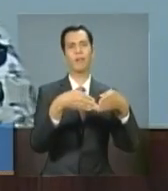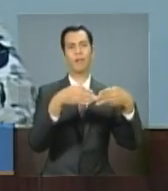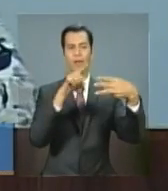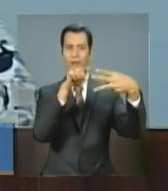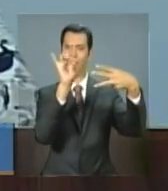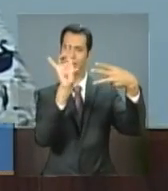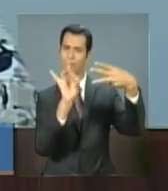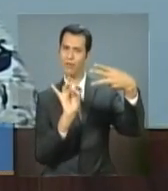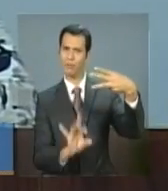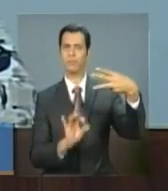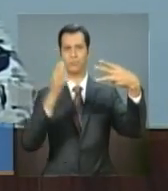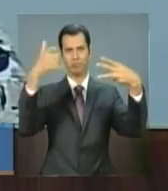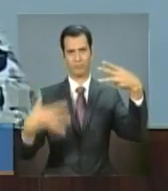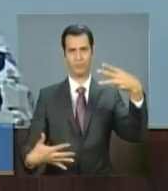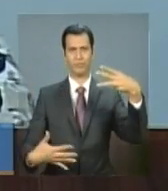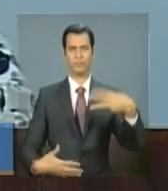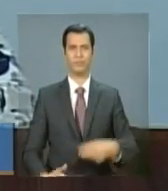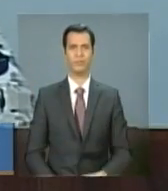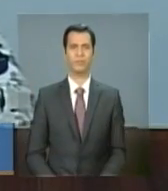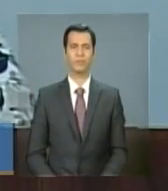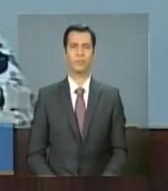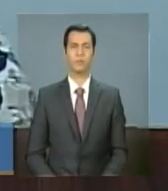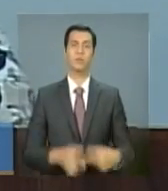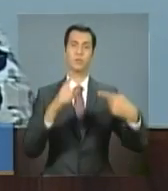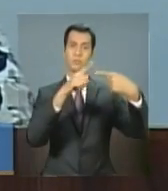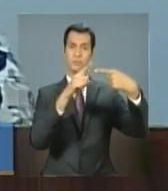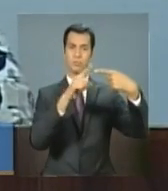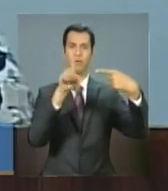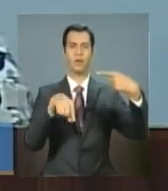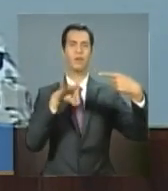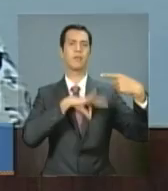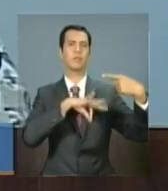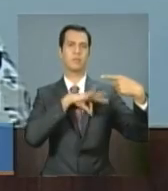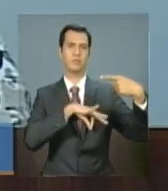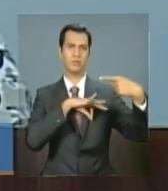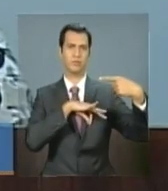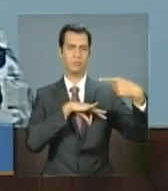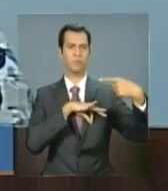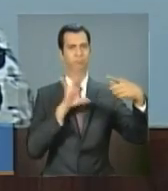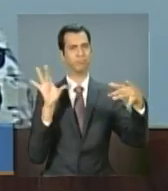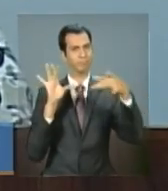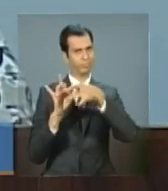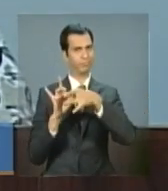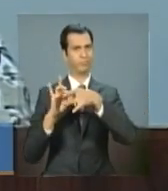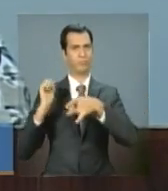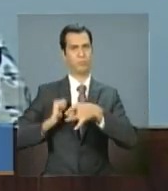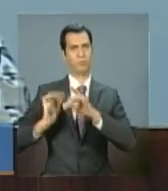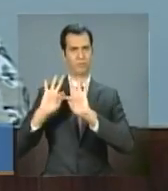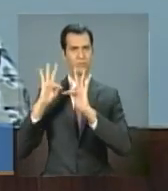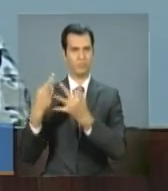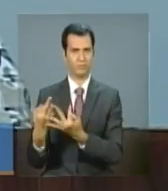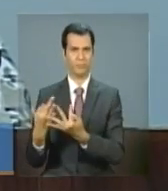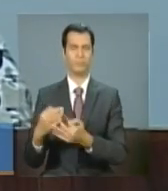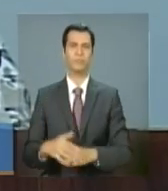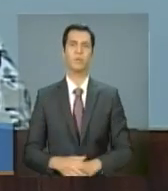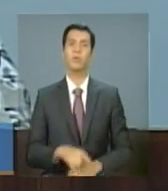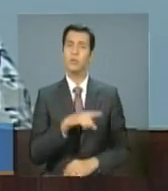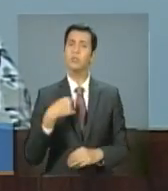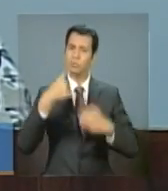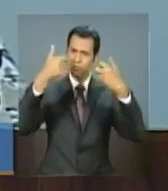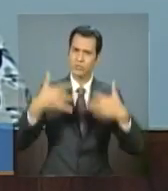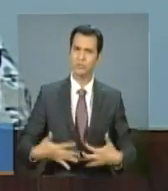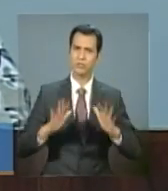primeiro grande eixo, que é o eixo de transferência de renda, que envolve o Bolsa Família. Como eu já tinha dito, 40%